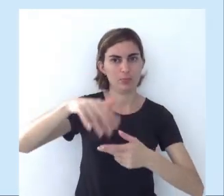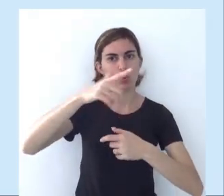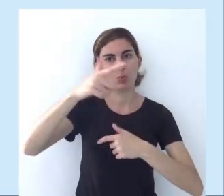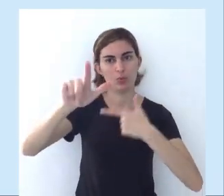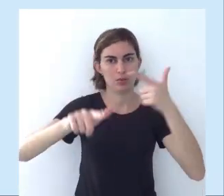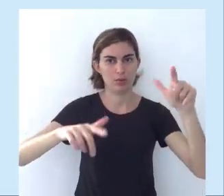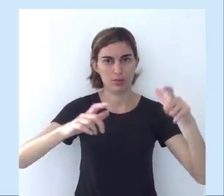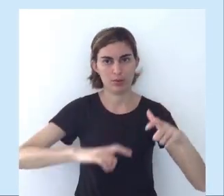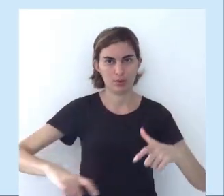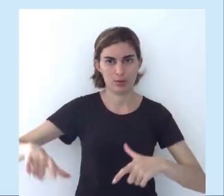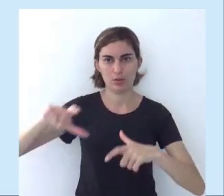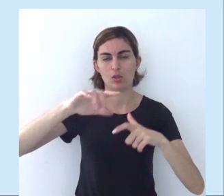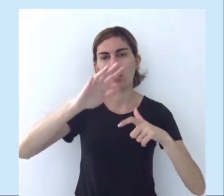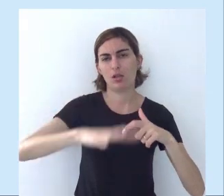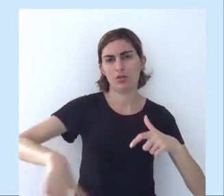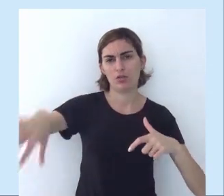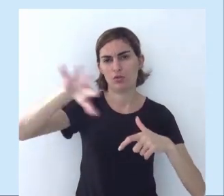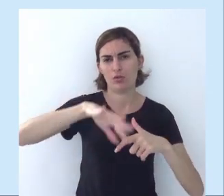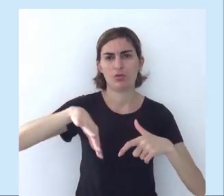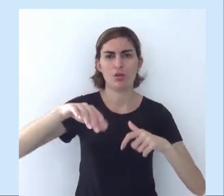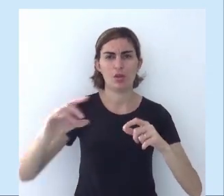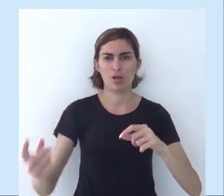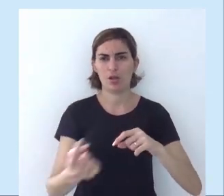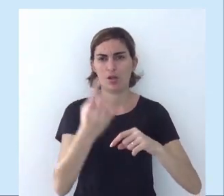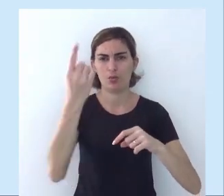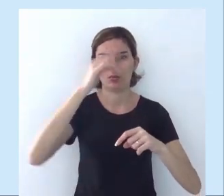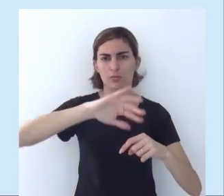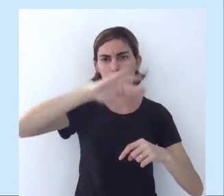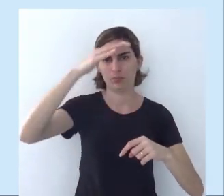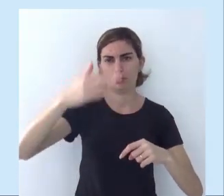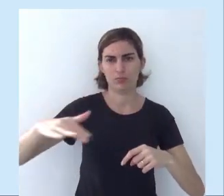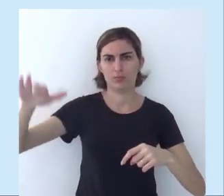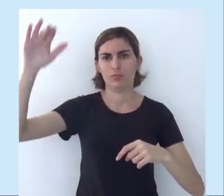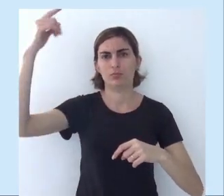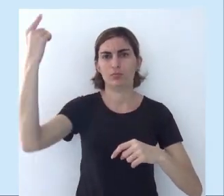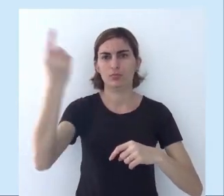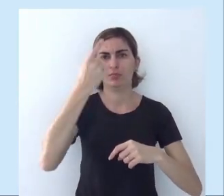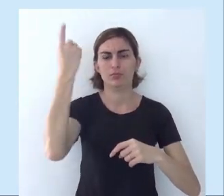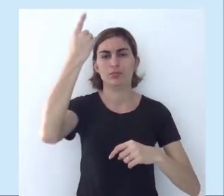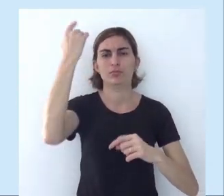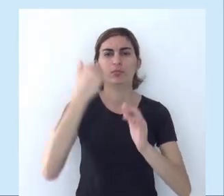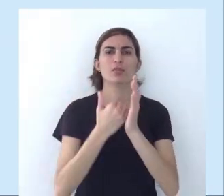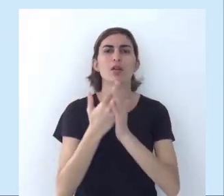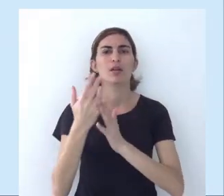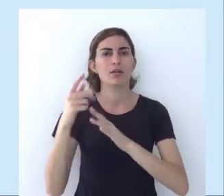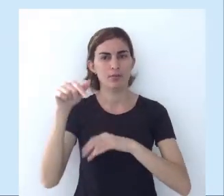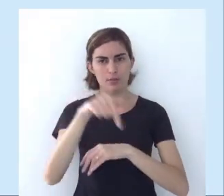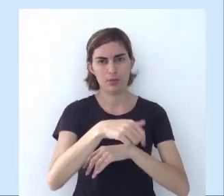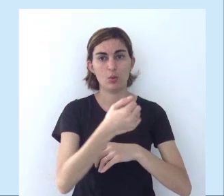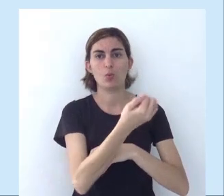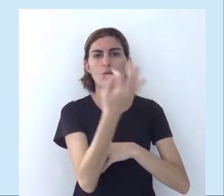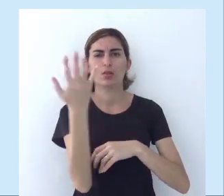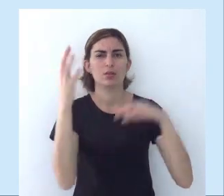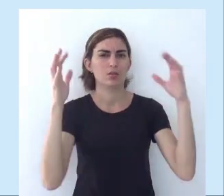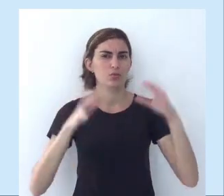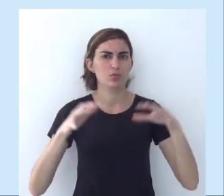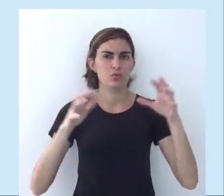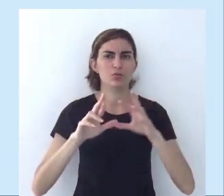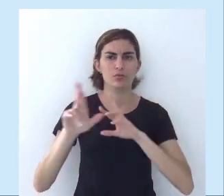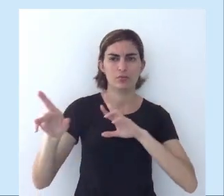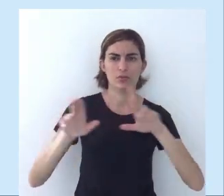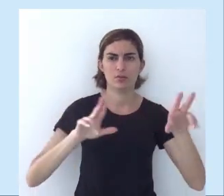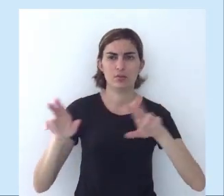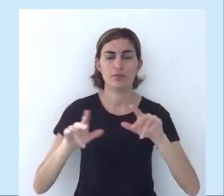Em outras áreas, em outras regiões de altas latitudes, como a gente vem falando, tá? Recebem essa quantidade de